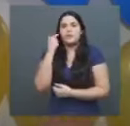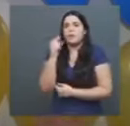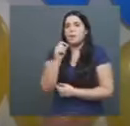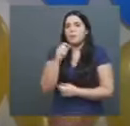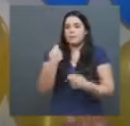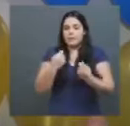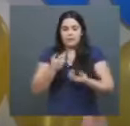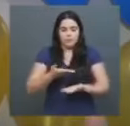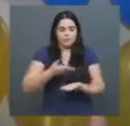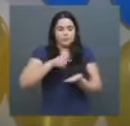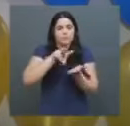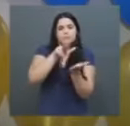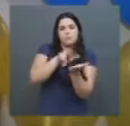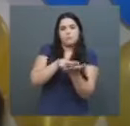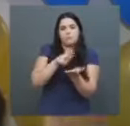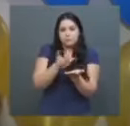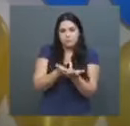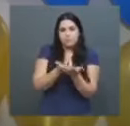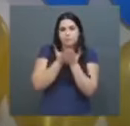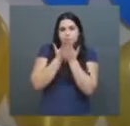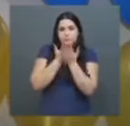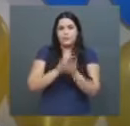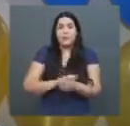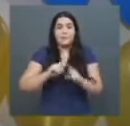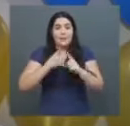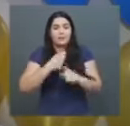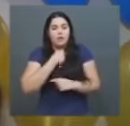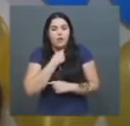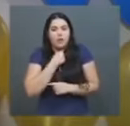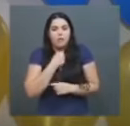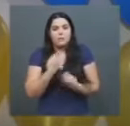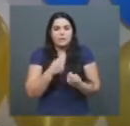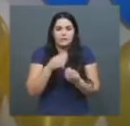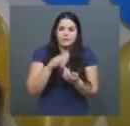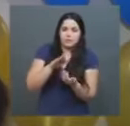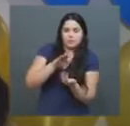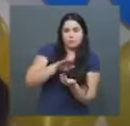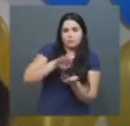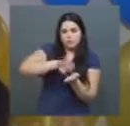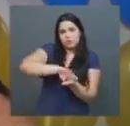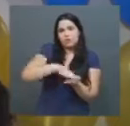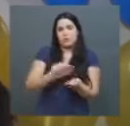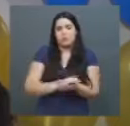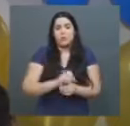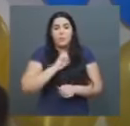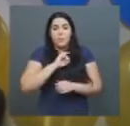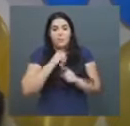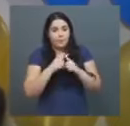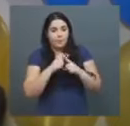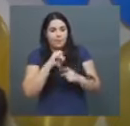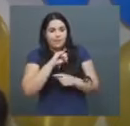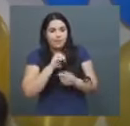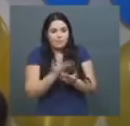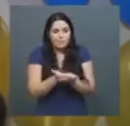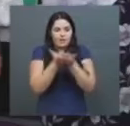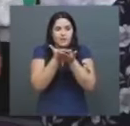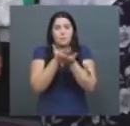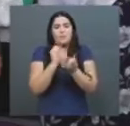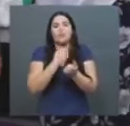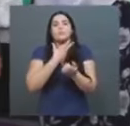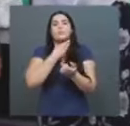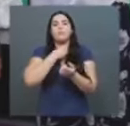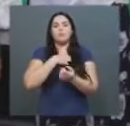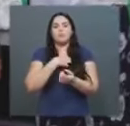pra cima. Não, quando ela engasga, você tem que colocar ela de lado, porque se você colocar pra cima, ela engole e fica, é mais perigoso.